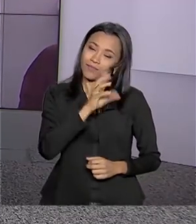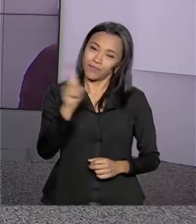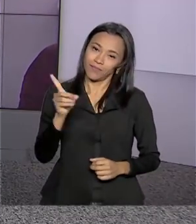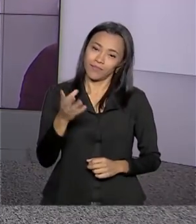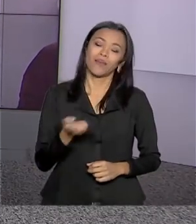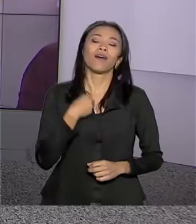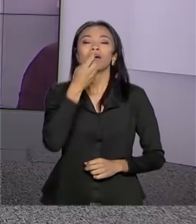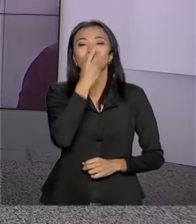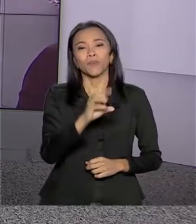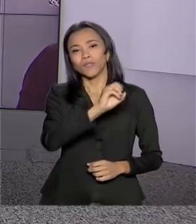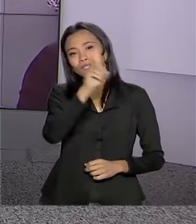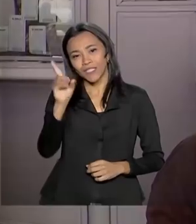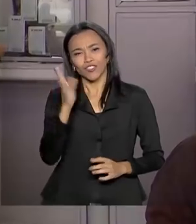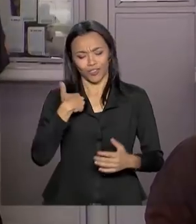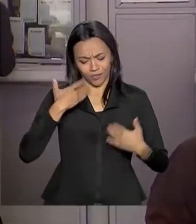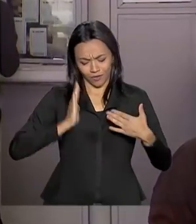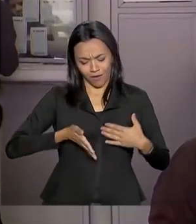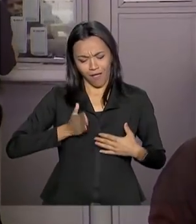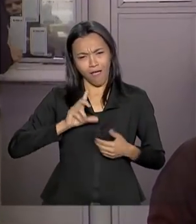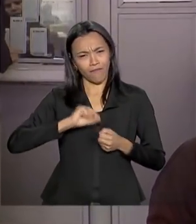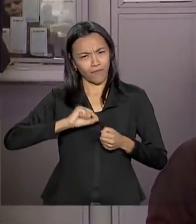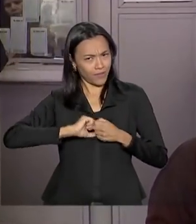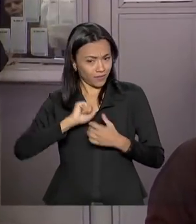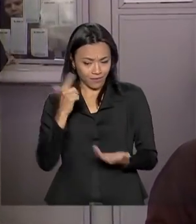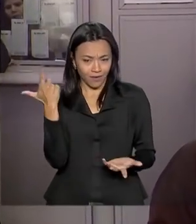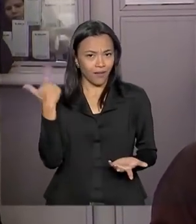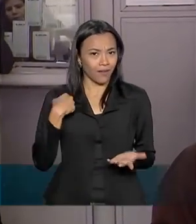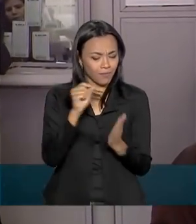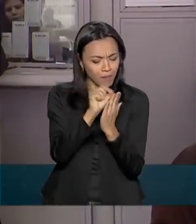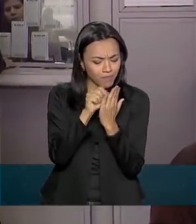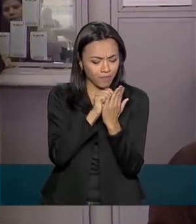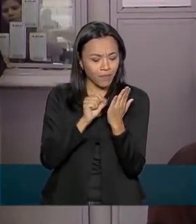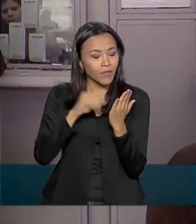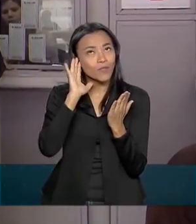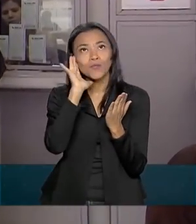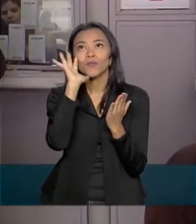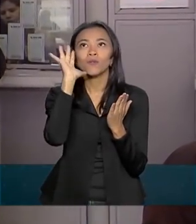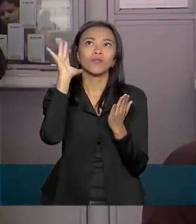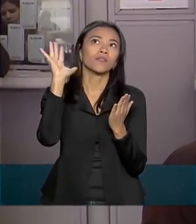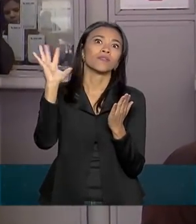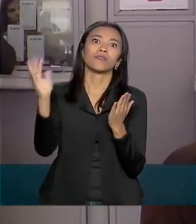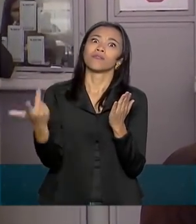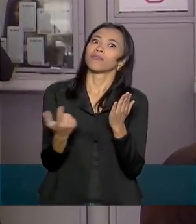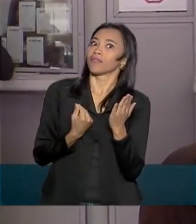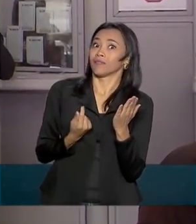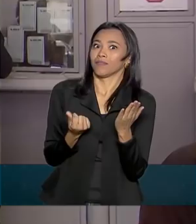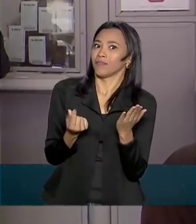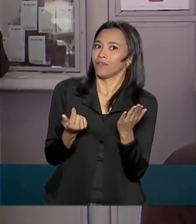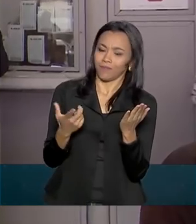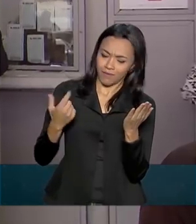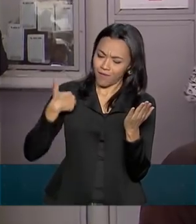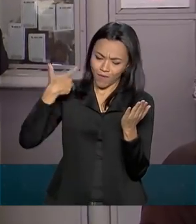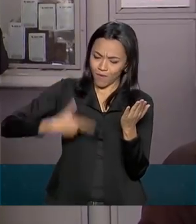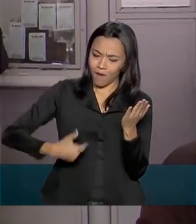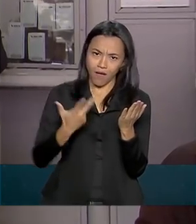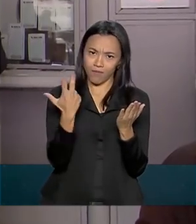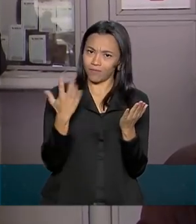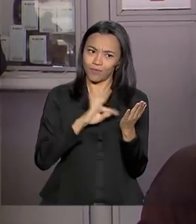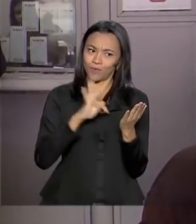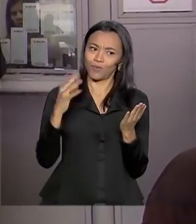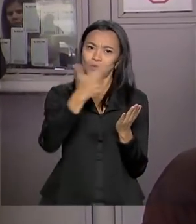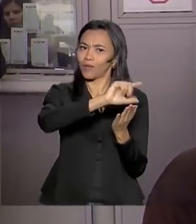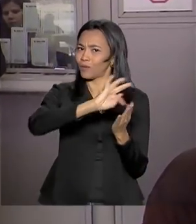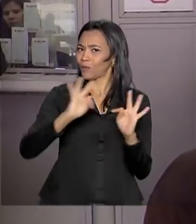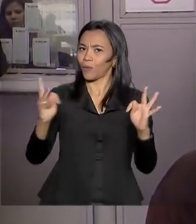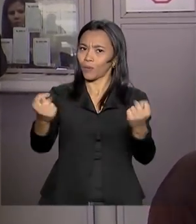o dia acaba o dia todo já fiz se em claro né quem não estar sonhando alto como todo brasileiro eu tô sonhando alto com esse prêmio